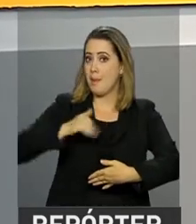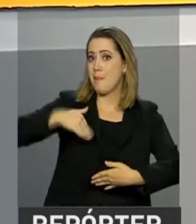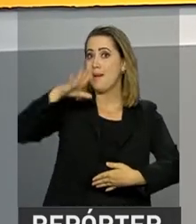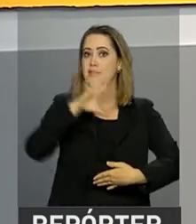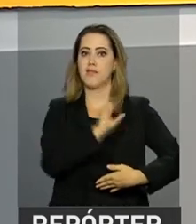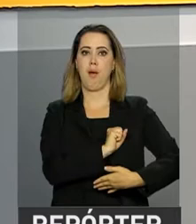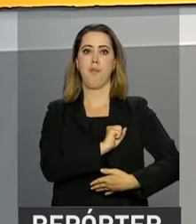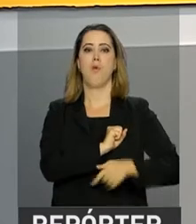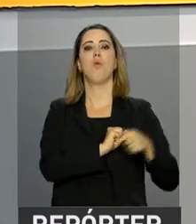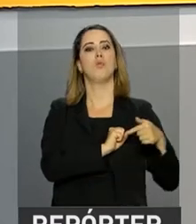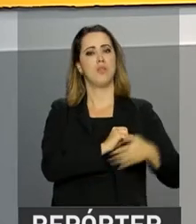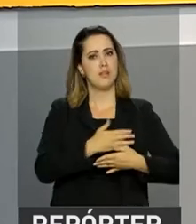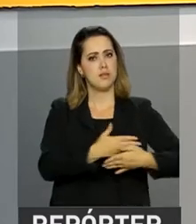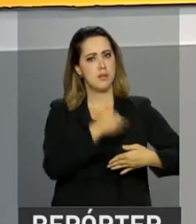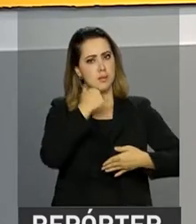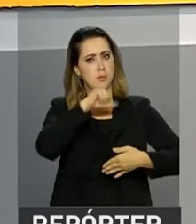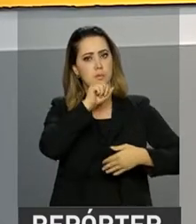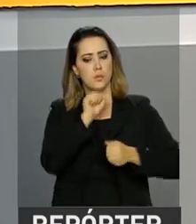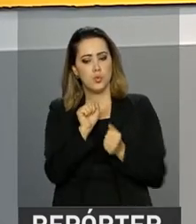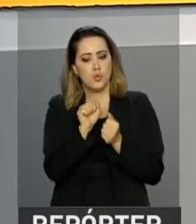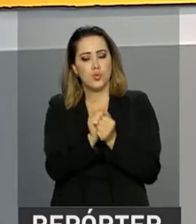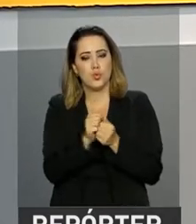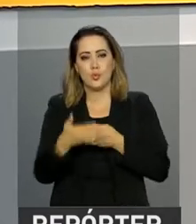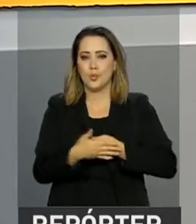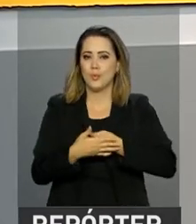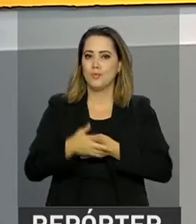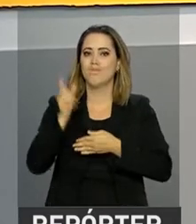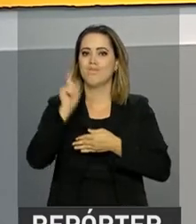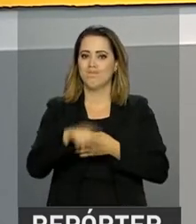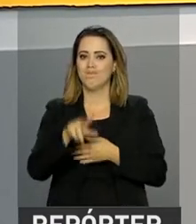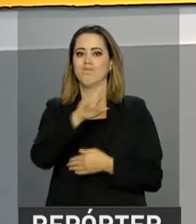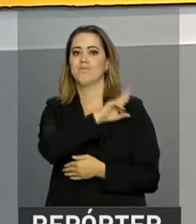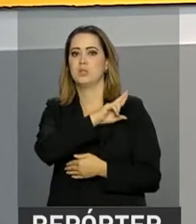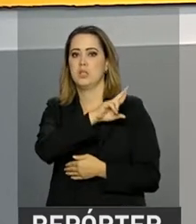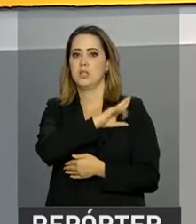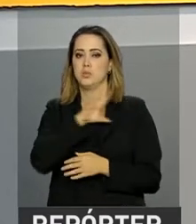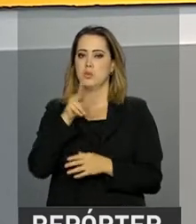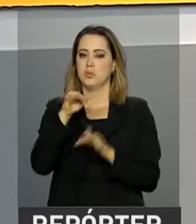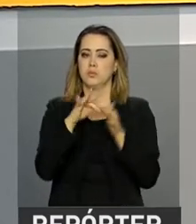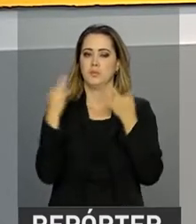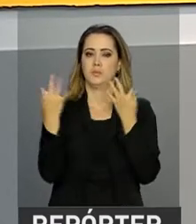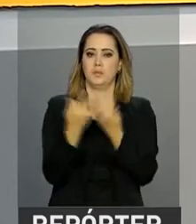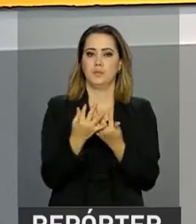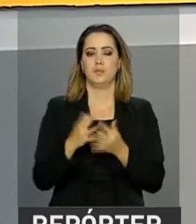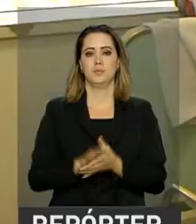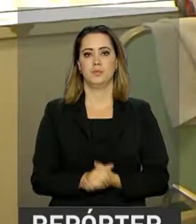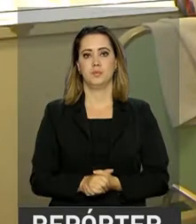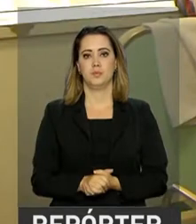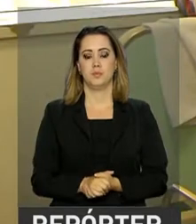que um ato de amor das mães com os bebês. É também responsabilidade de toda a família.